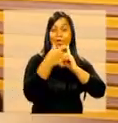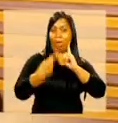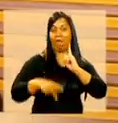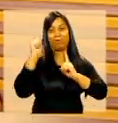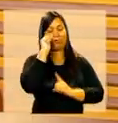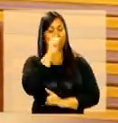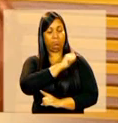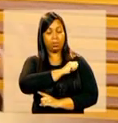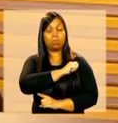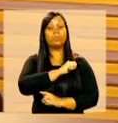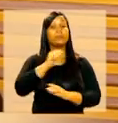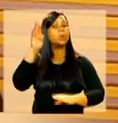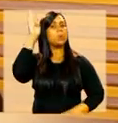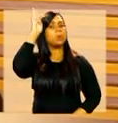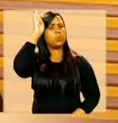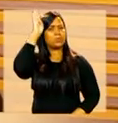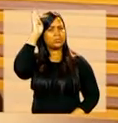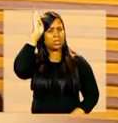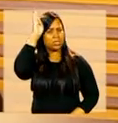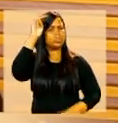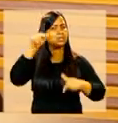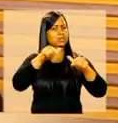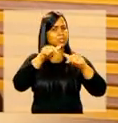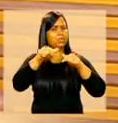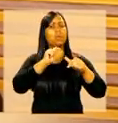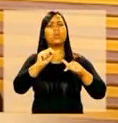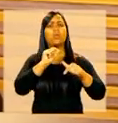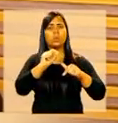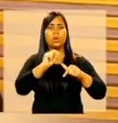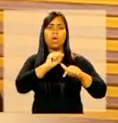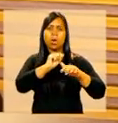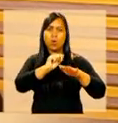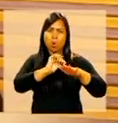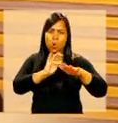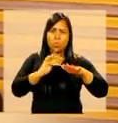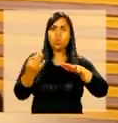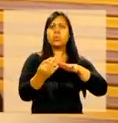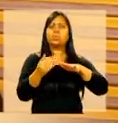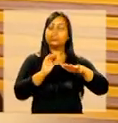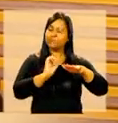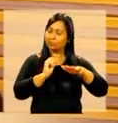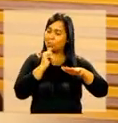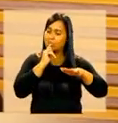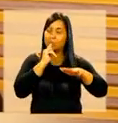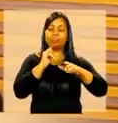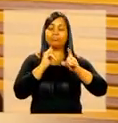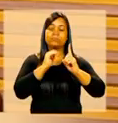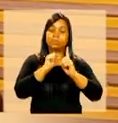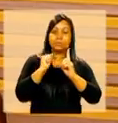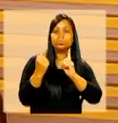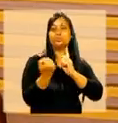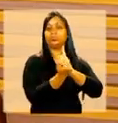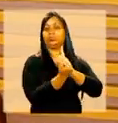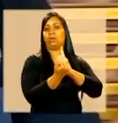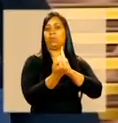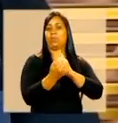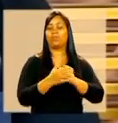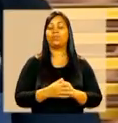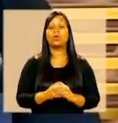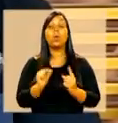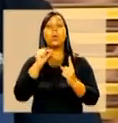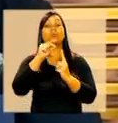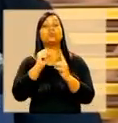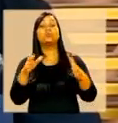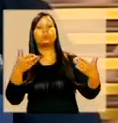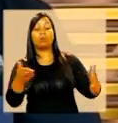SESC trabalha com esse turismo social. O que a gente explica, o que exatamente é essa atividade e qual que é o objetivo principal dela? Certo,